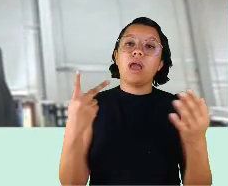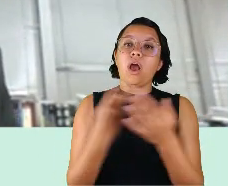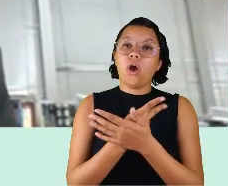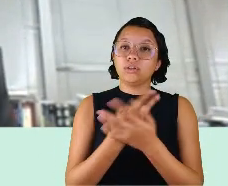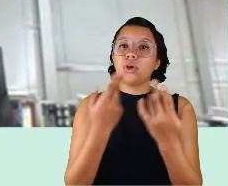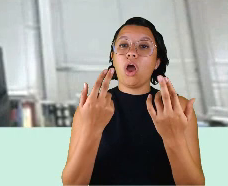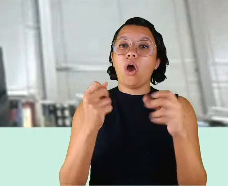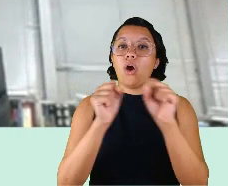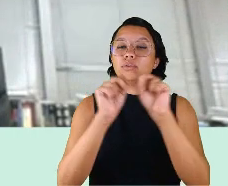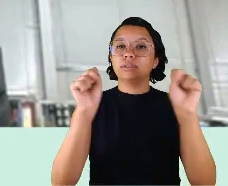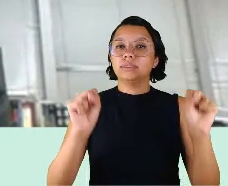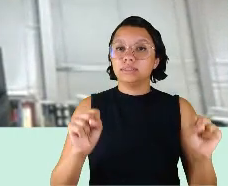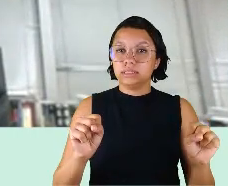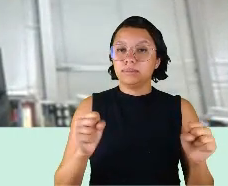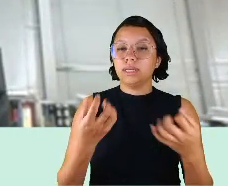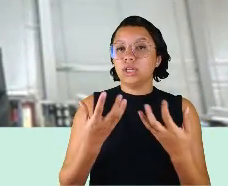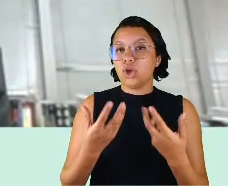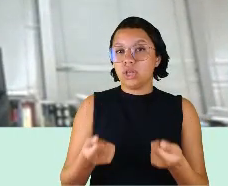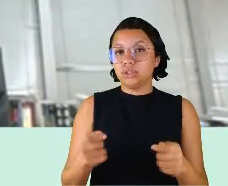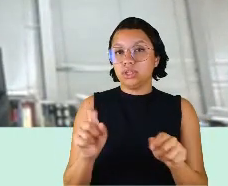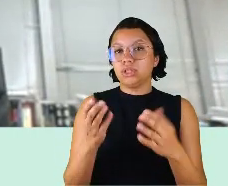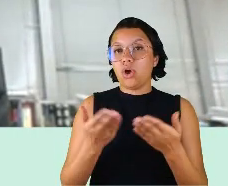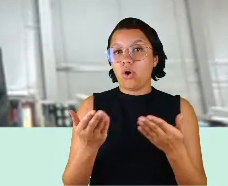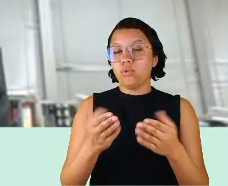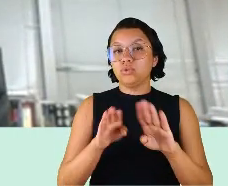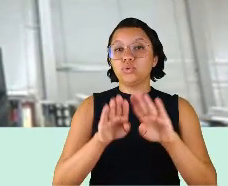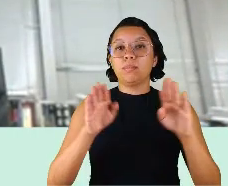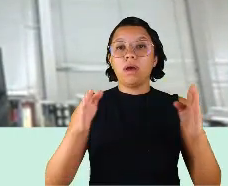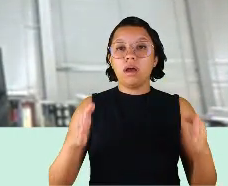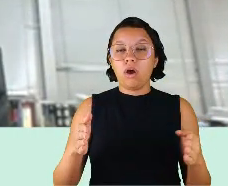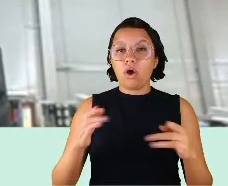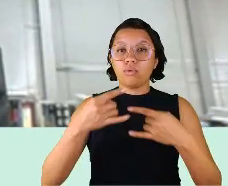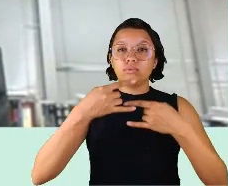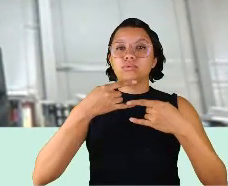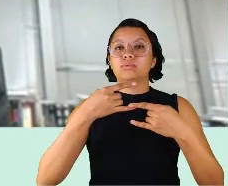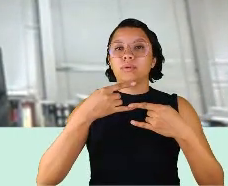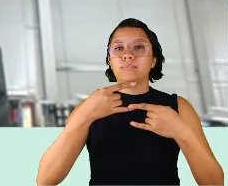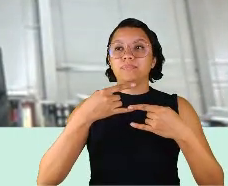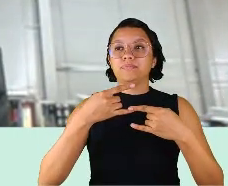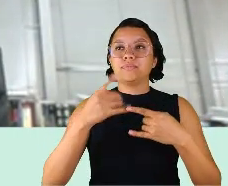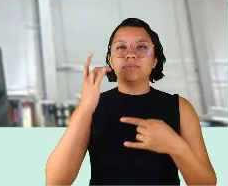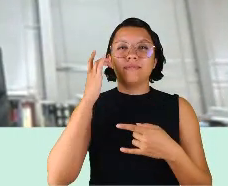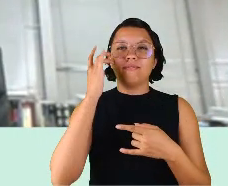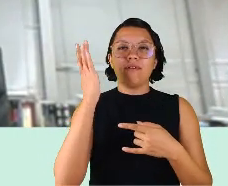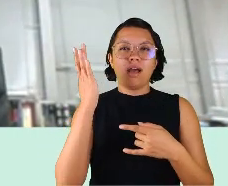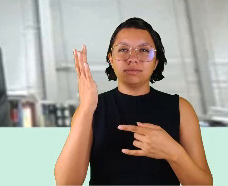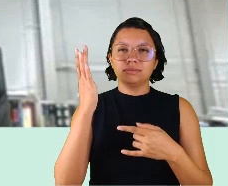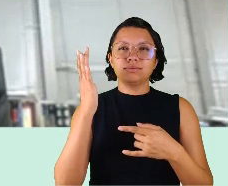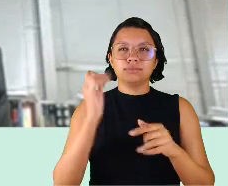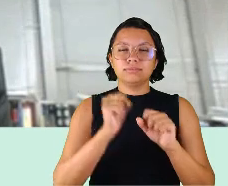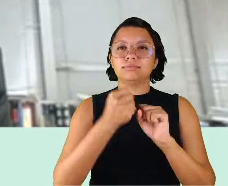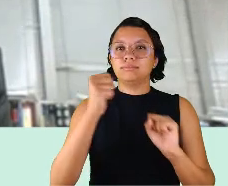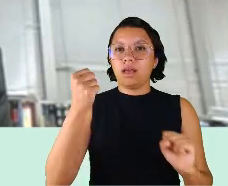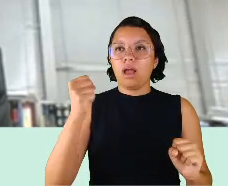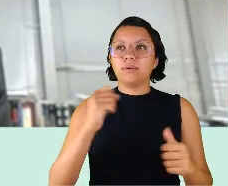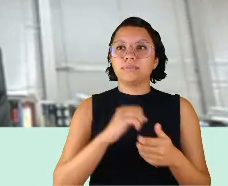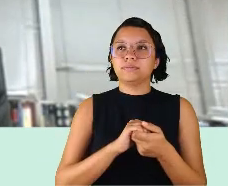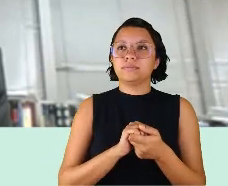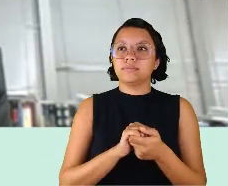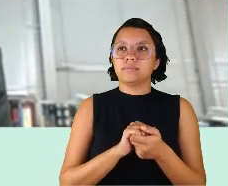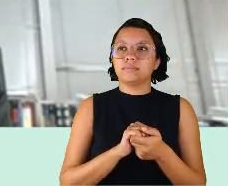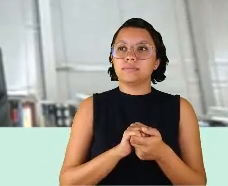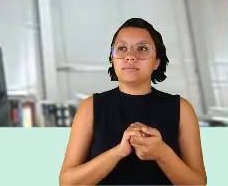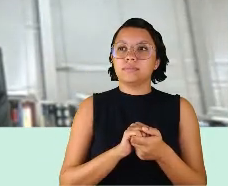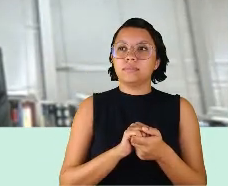no mesmo sistema que a gente adota hoje do balcão virtual. Então, vai ser uma facilidade, né,